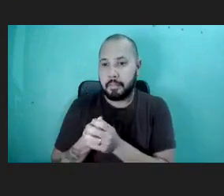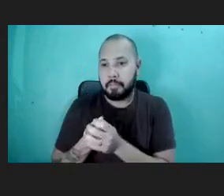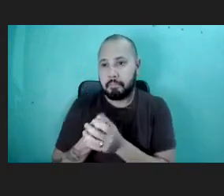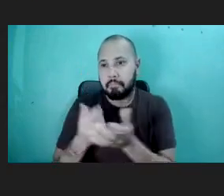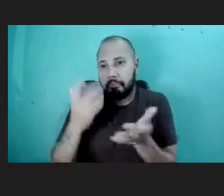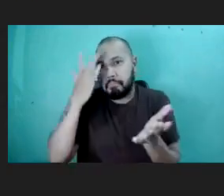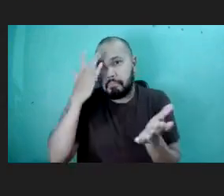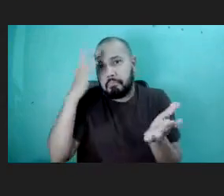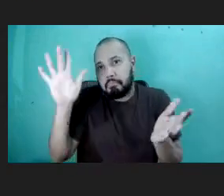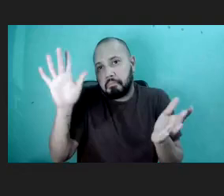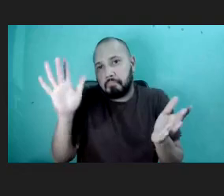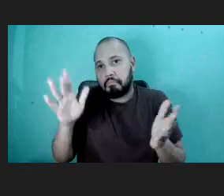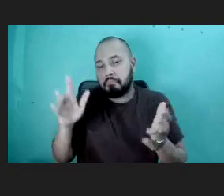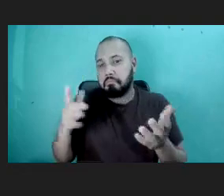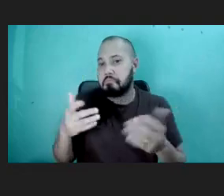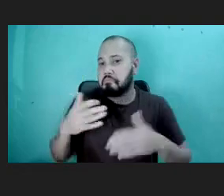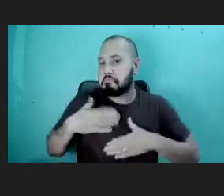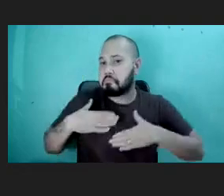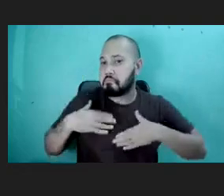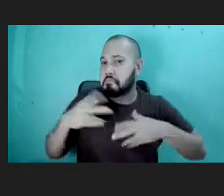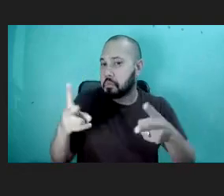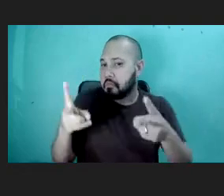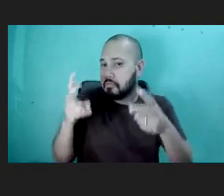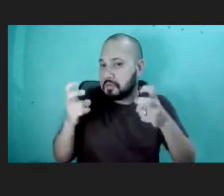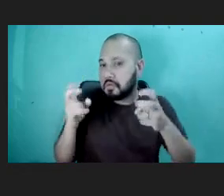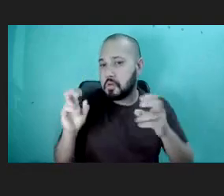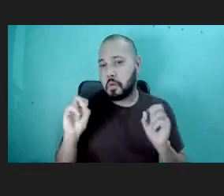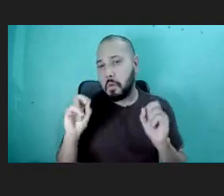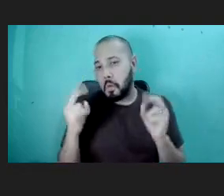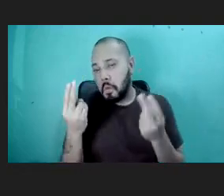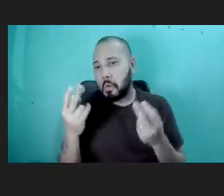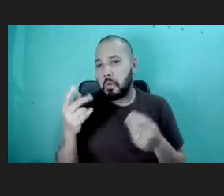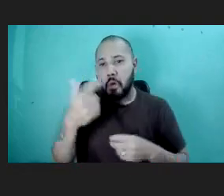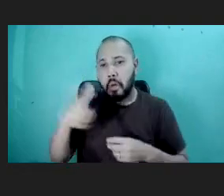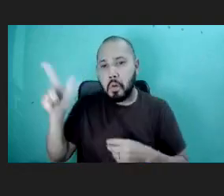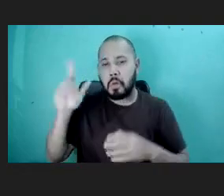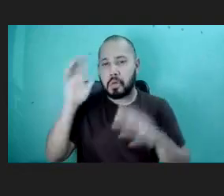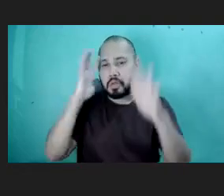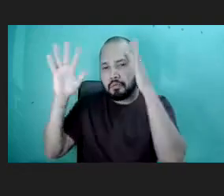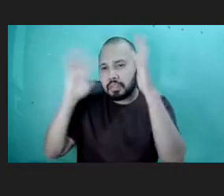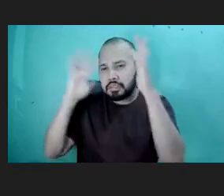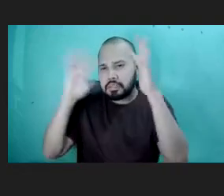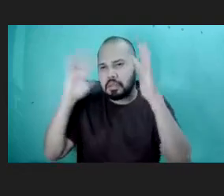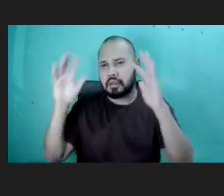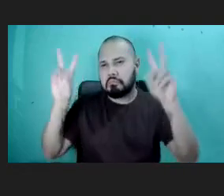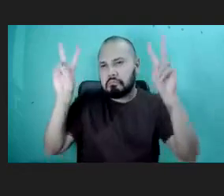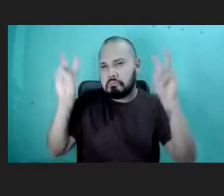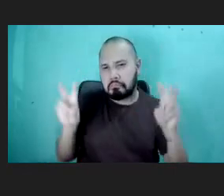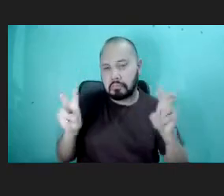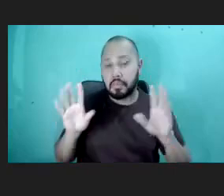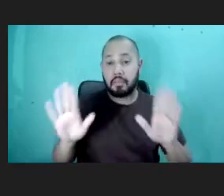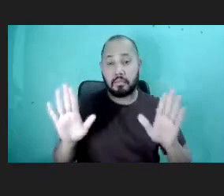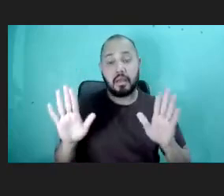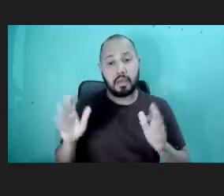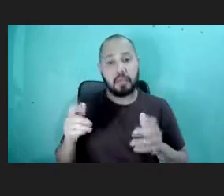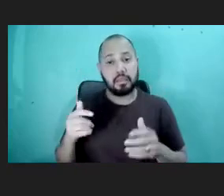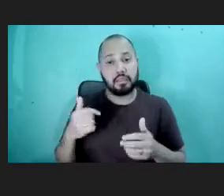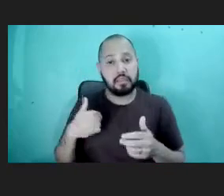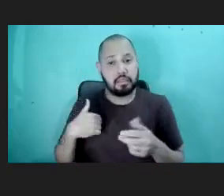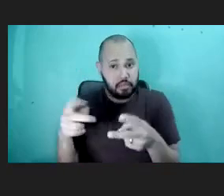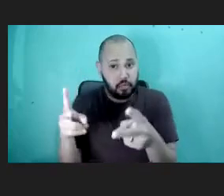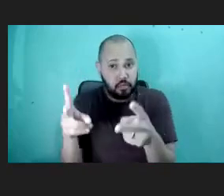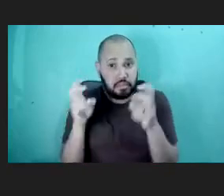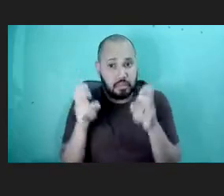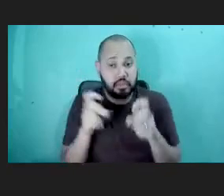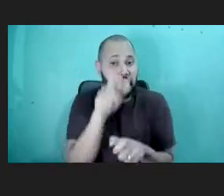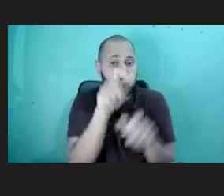até uma impressão minha, assim, né? Ou a gente pode fazer outras discussões a respeito, mas eu percebo que, comumente, as pessoas não têm